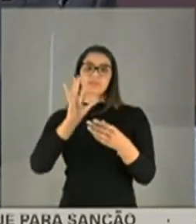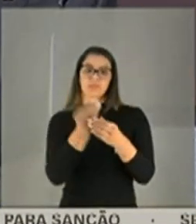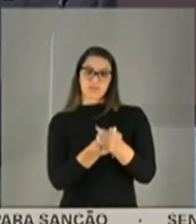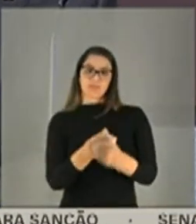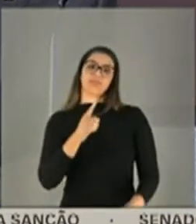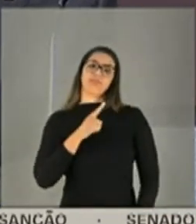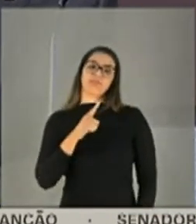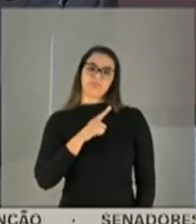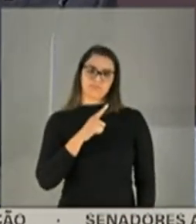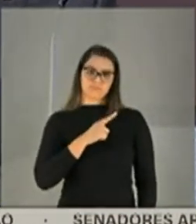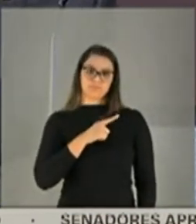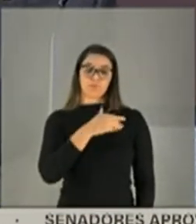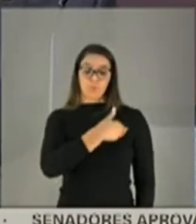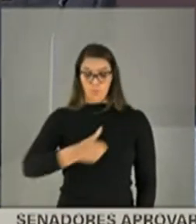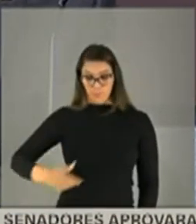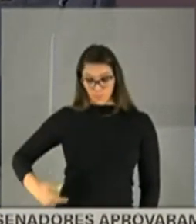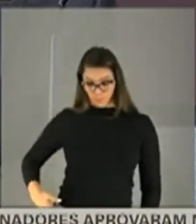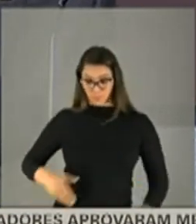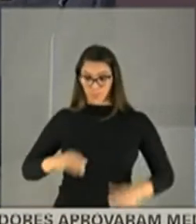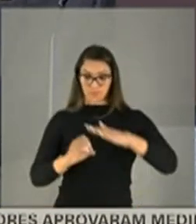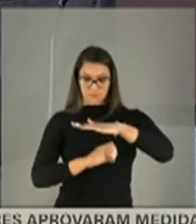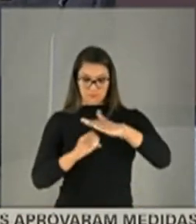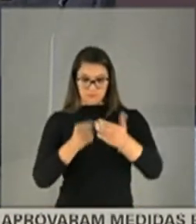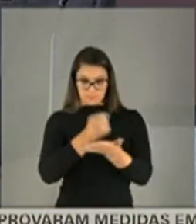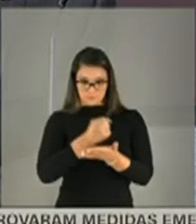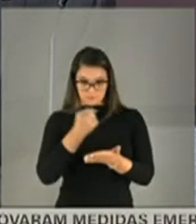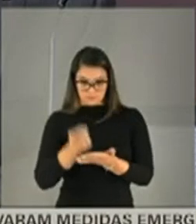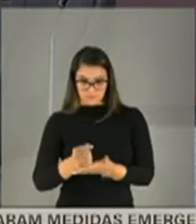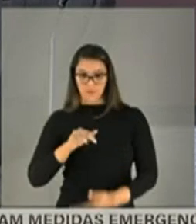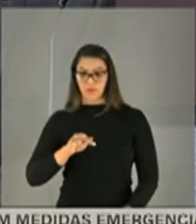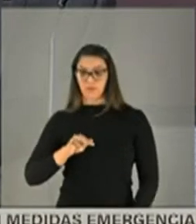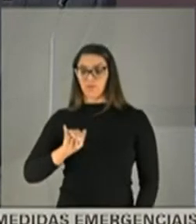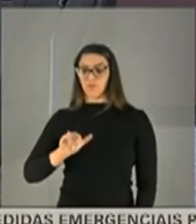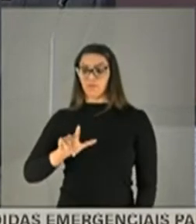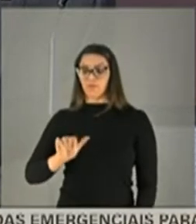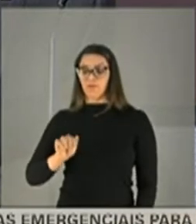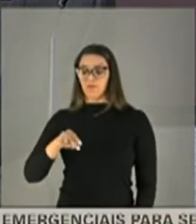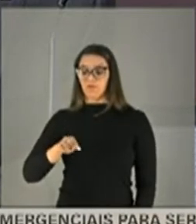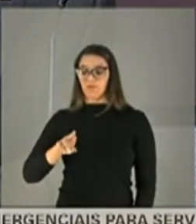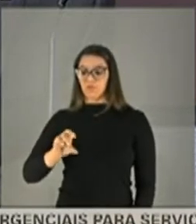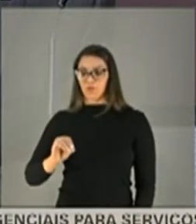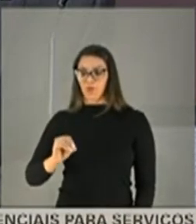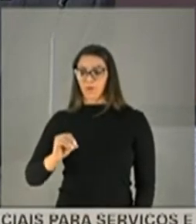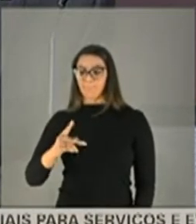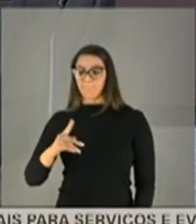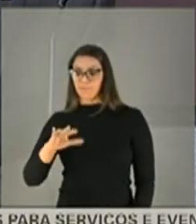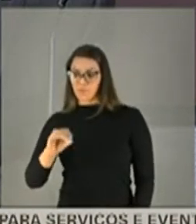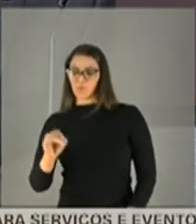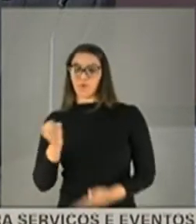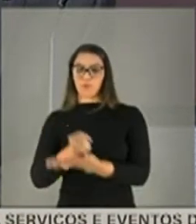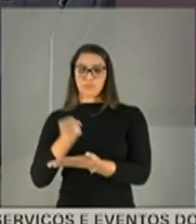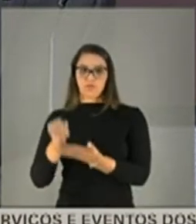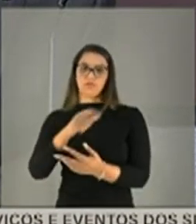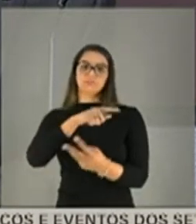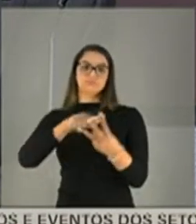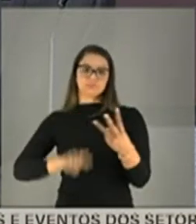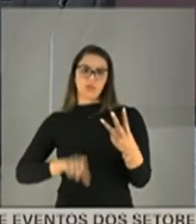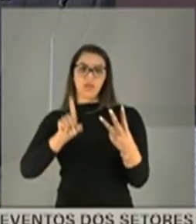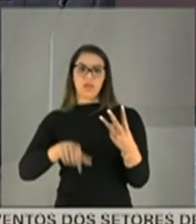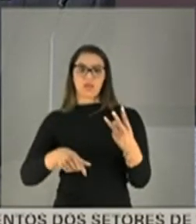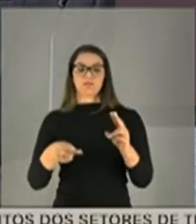entidades, não é? O público, o empresarial contratado e o filantrópico contratado. É tudo o Sistema Único de Saúde. Mas